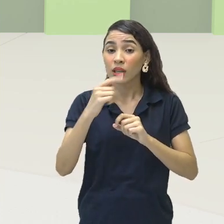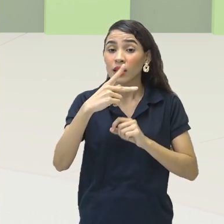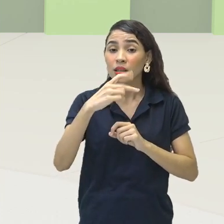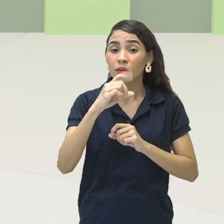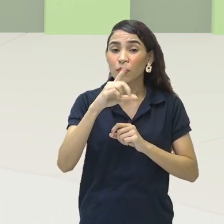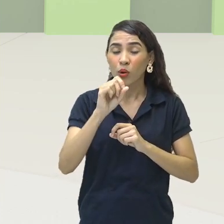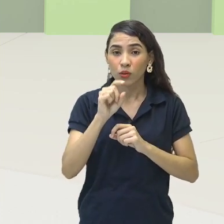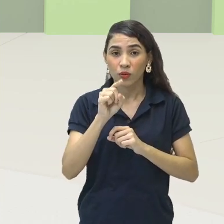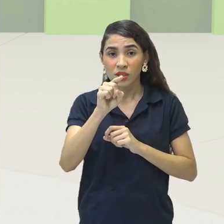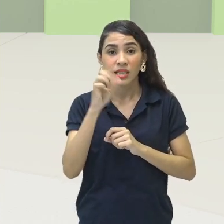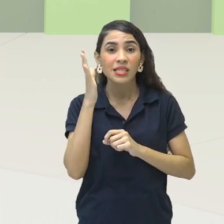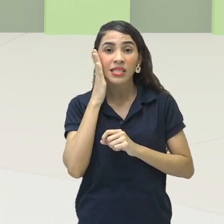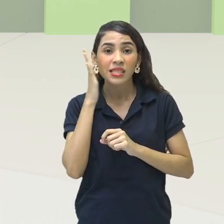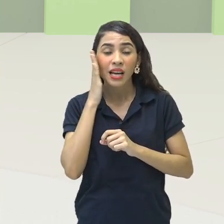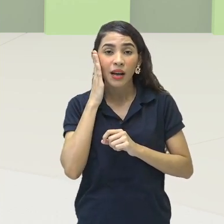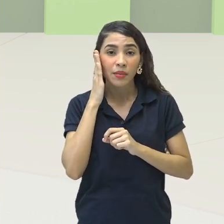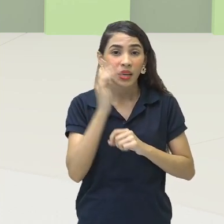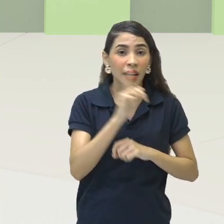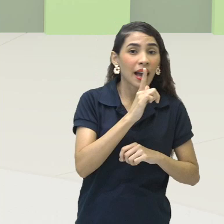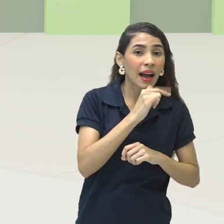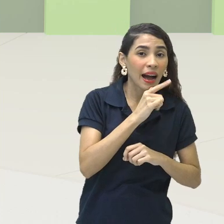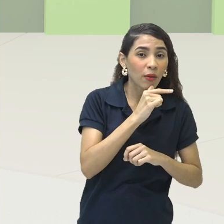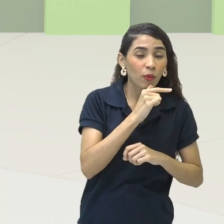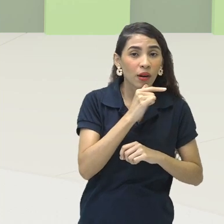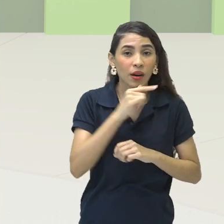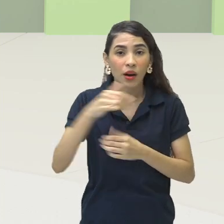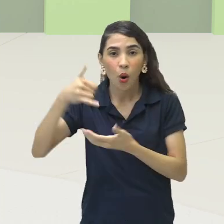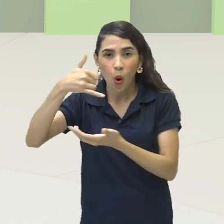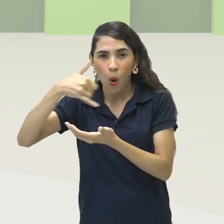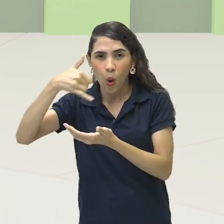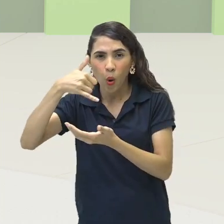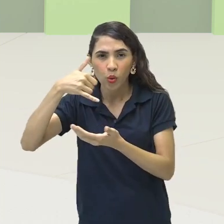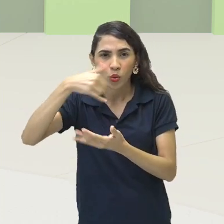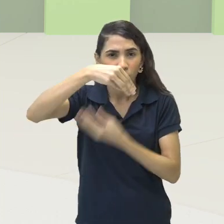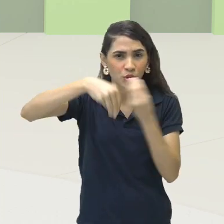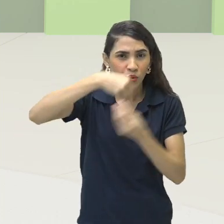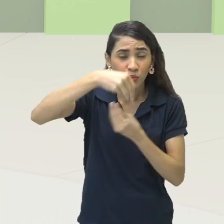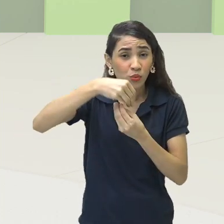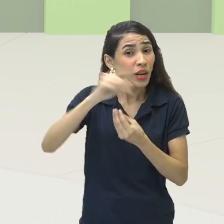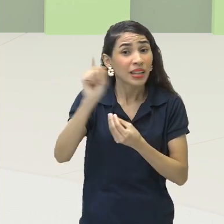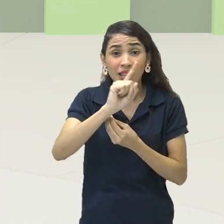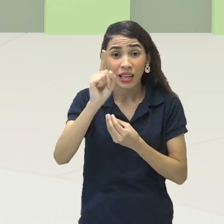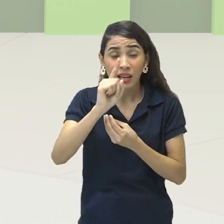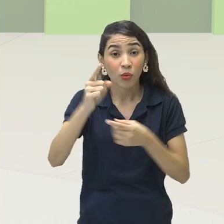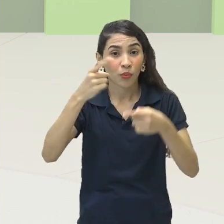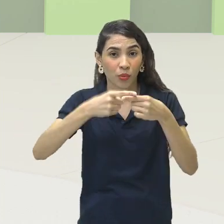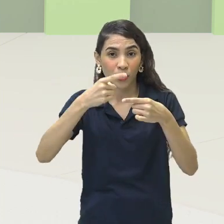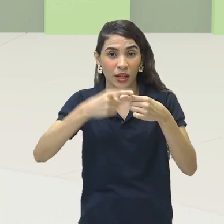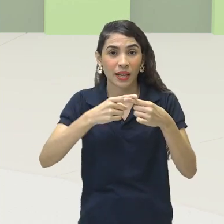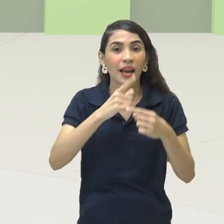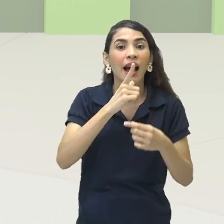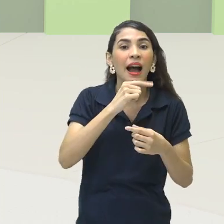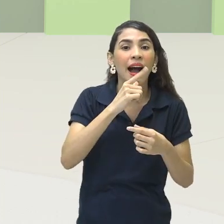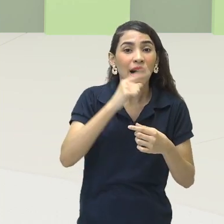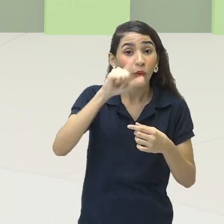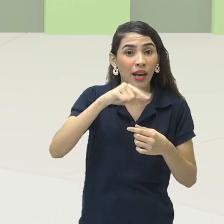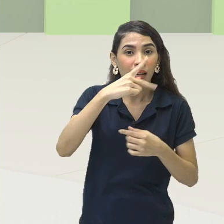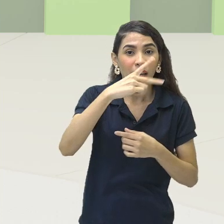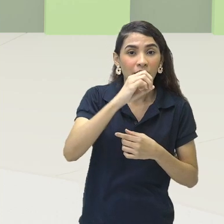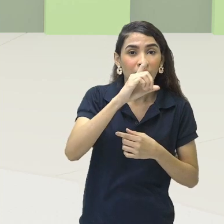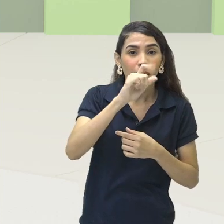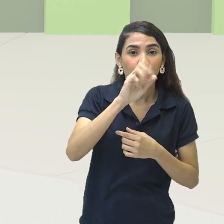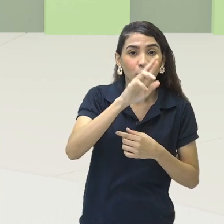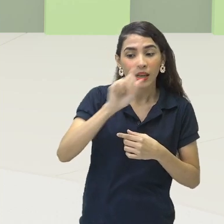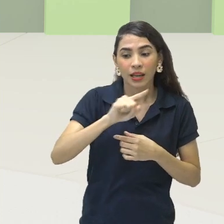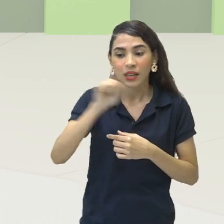sabe que a água e o óleo não se misturam, tá? Exatamente porque a água é polar e o